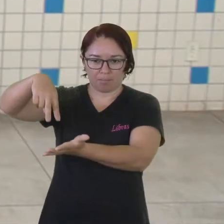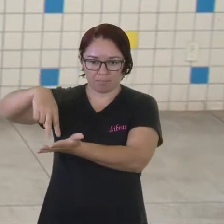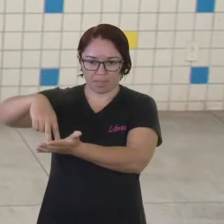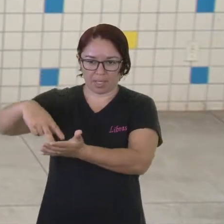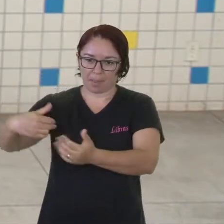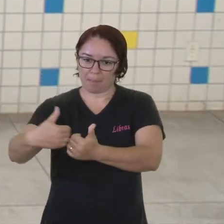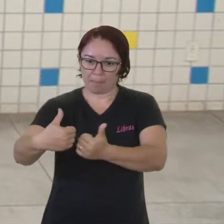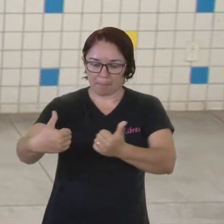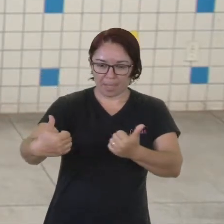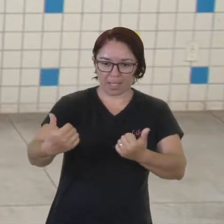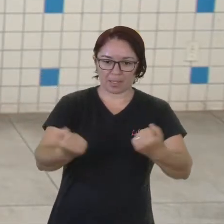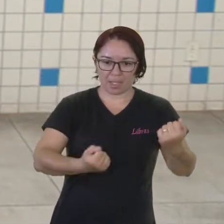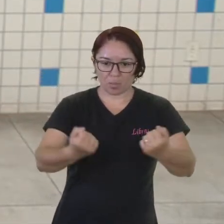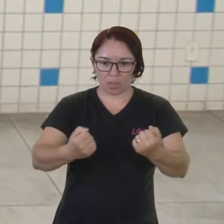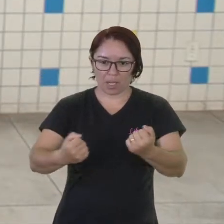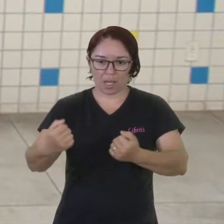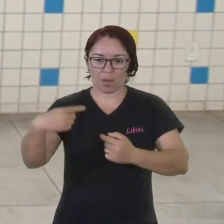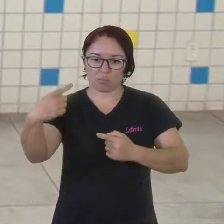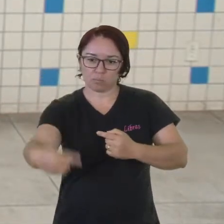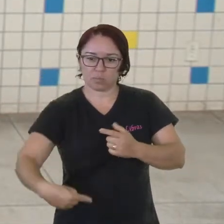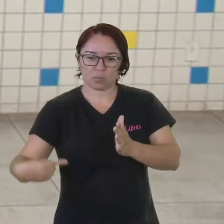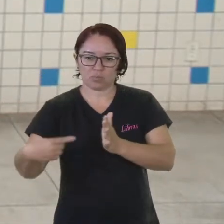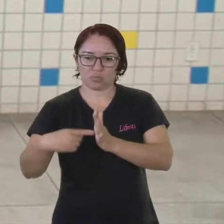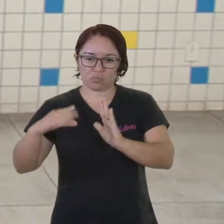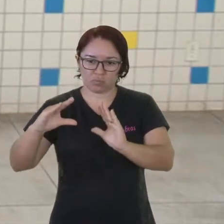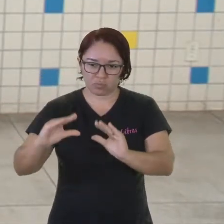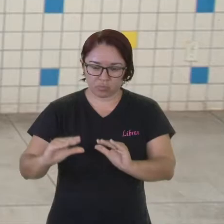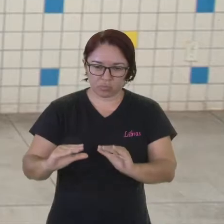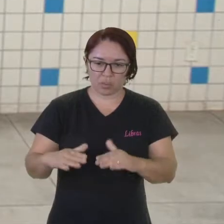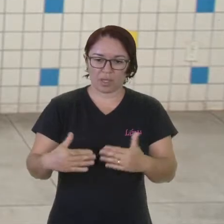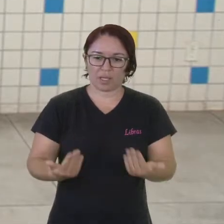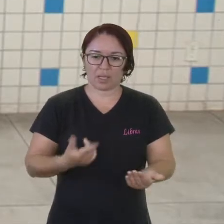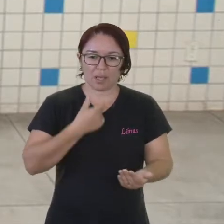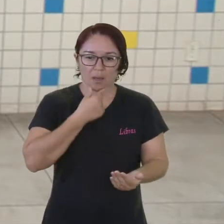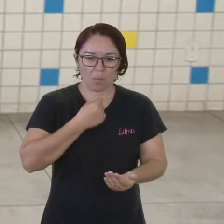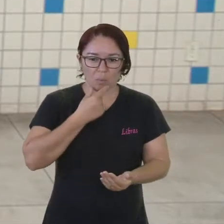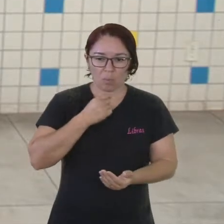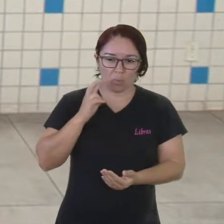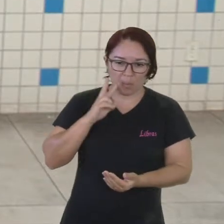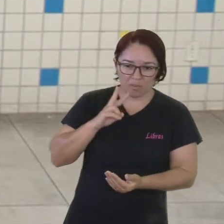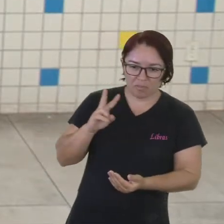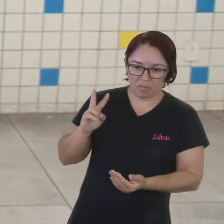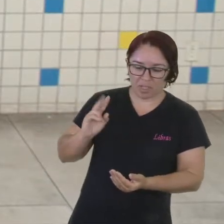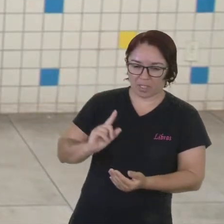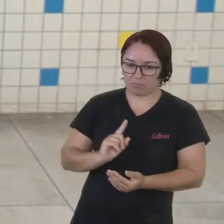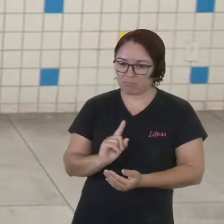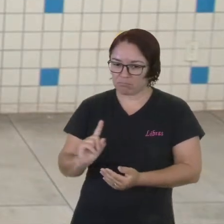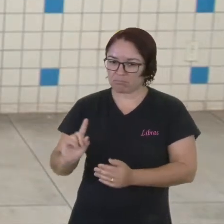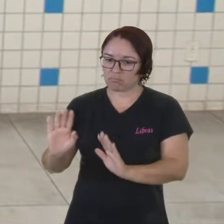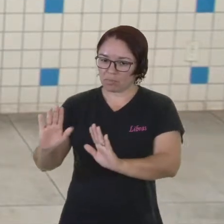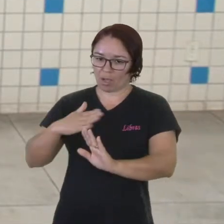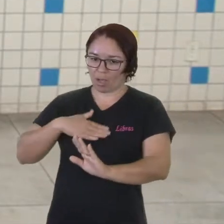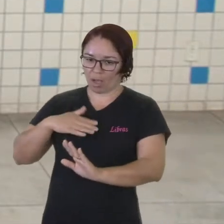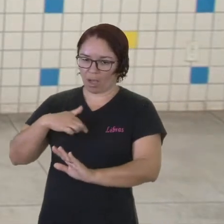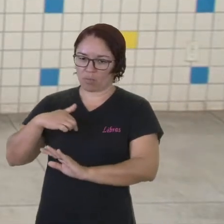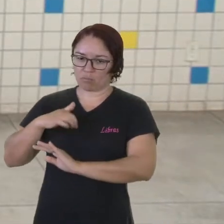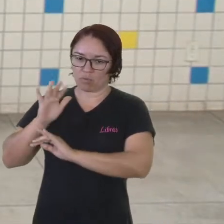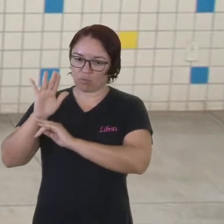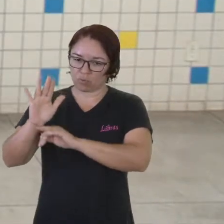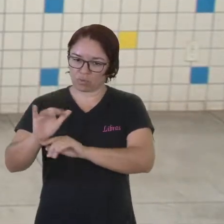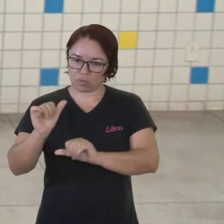furado. Aproxima-se um homem e oferece ajuda, diz que vai ajudá-la a trocar esse